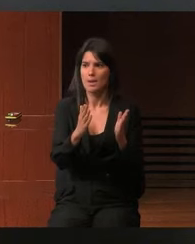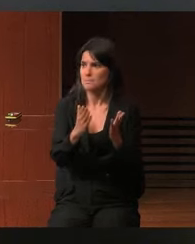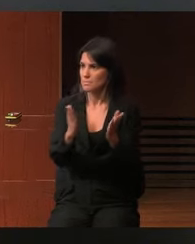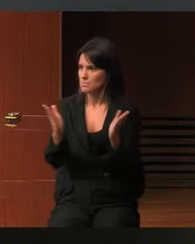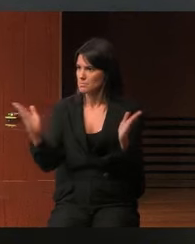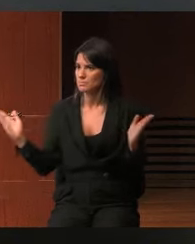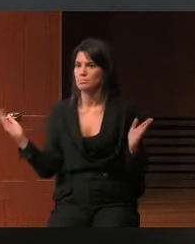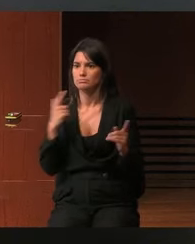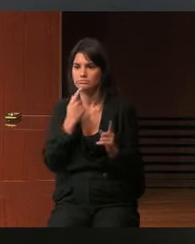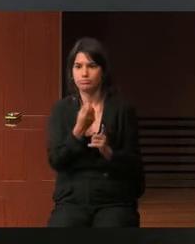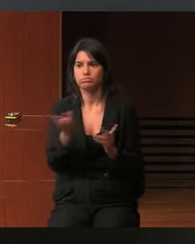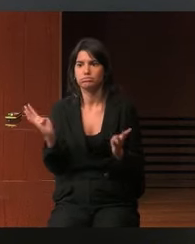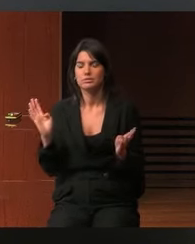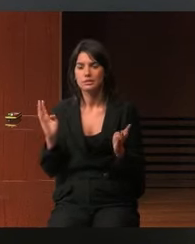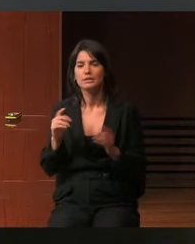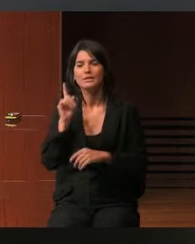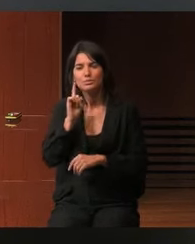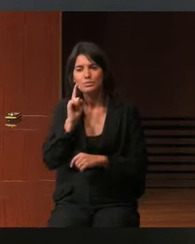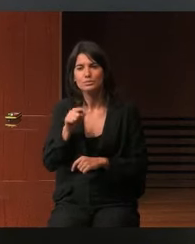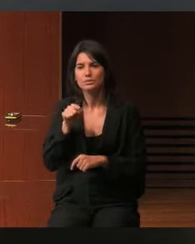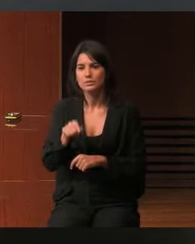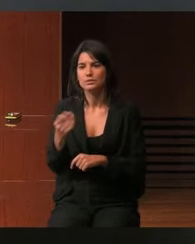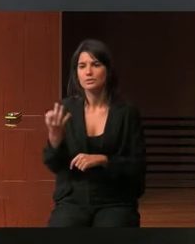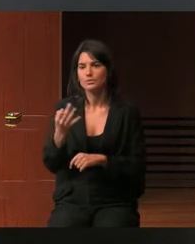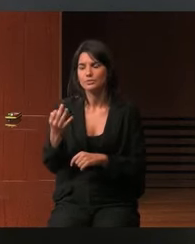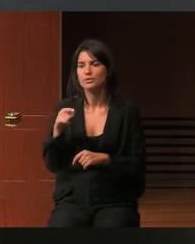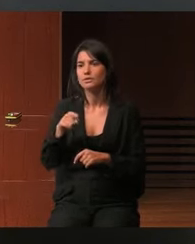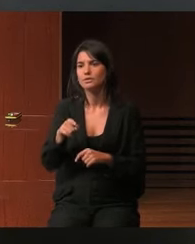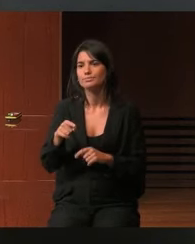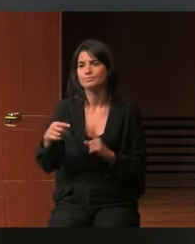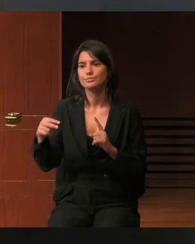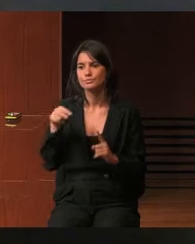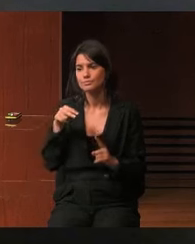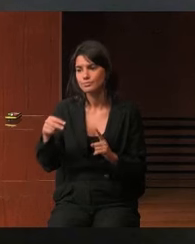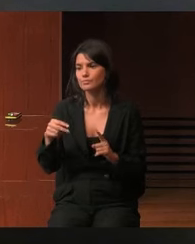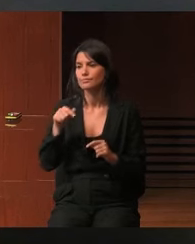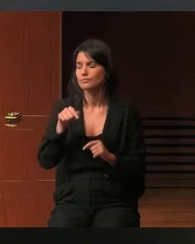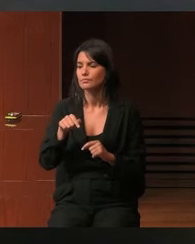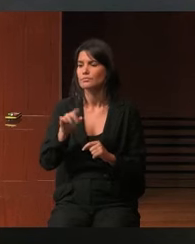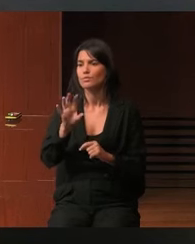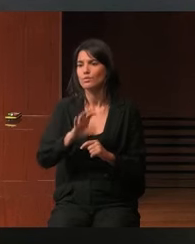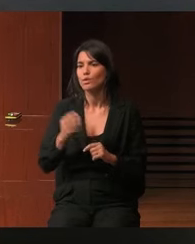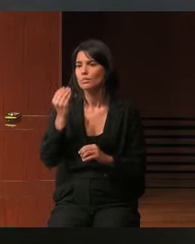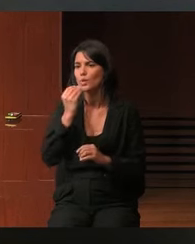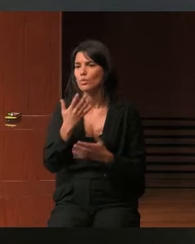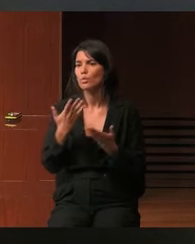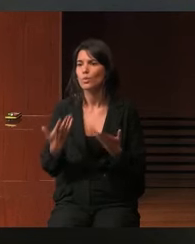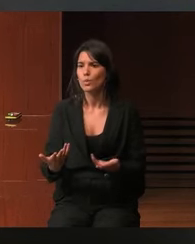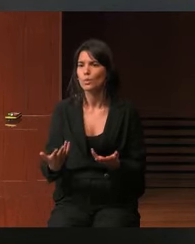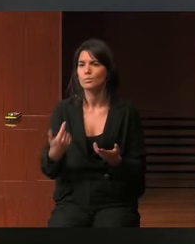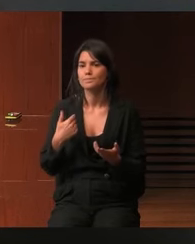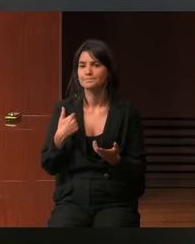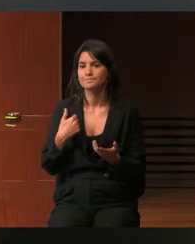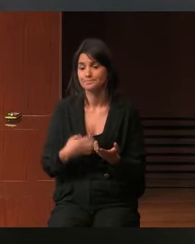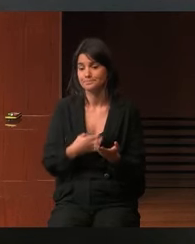portanto, é muito importante que, do ponto de vista do modo como pomos o problema,